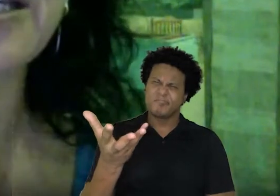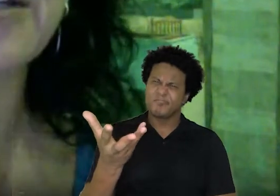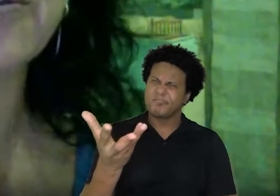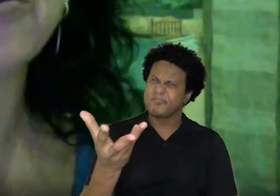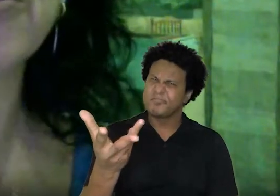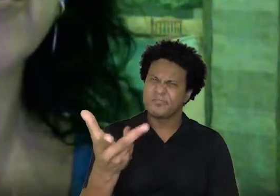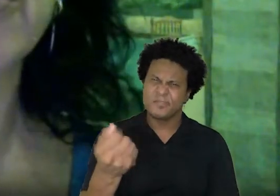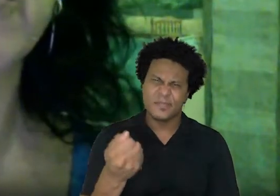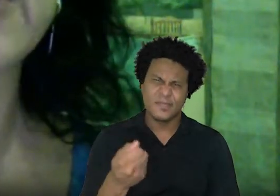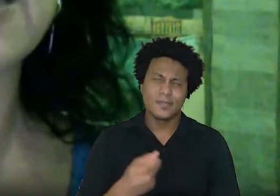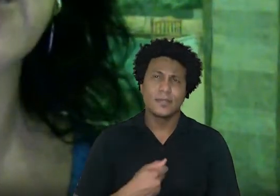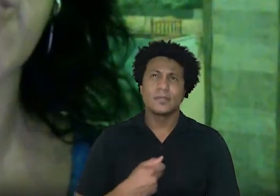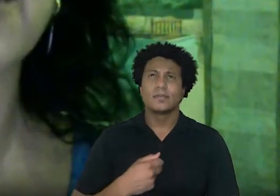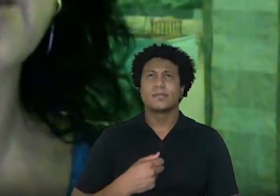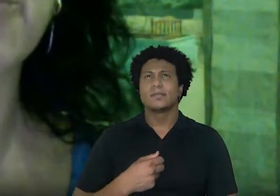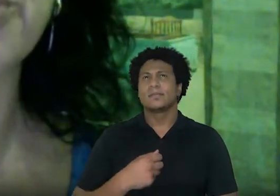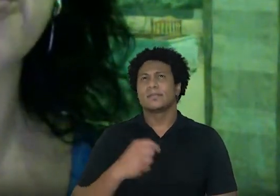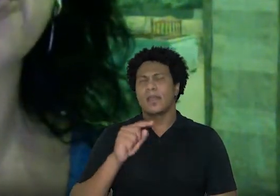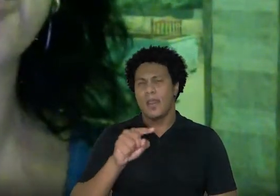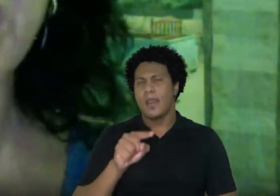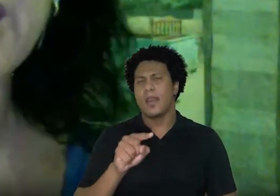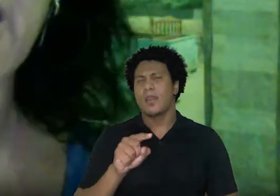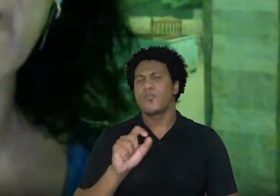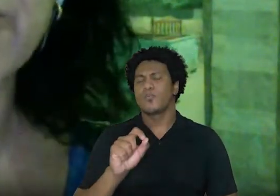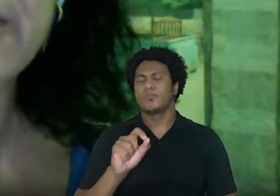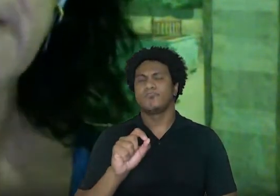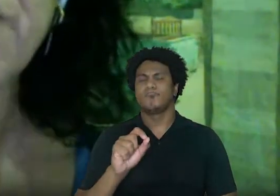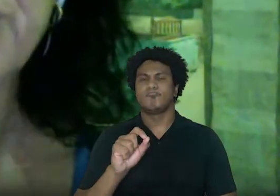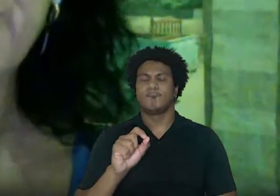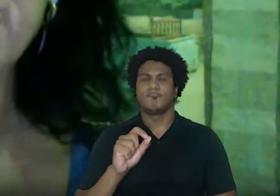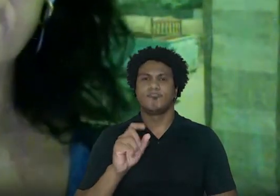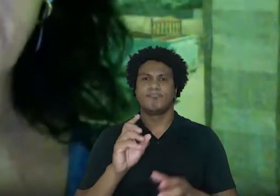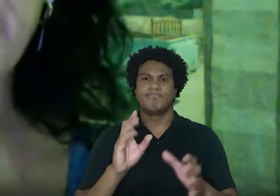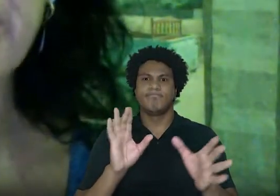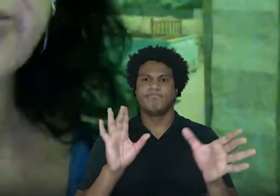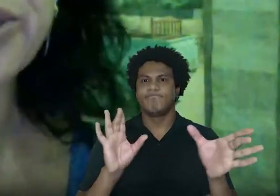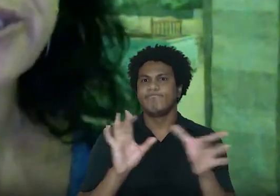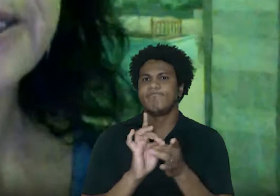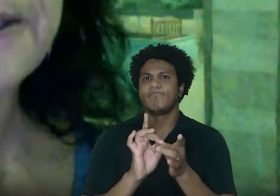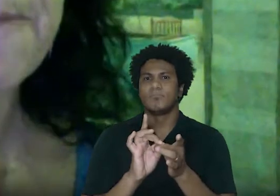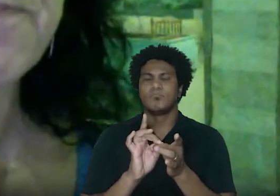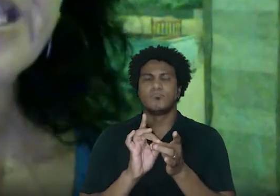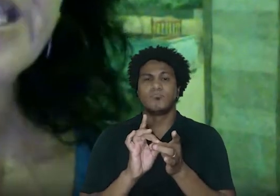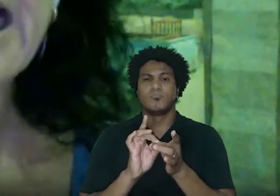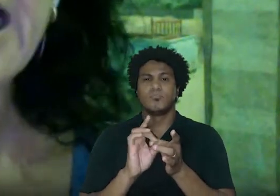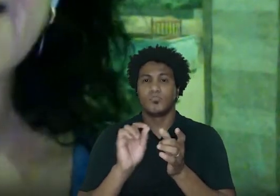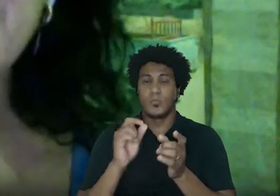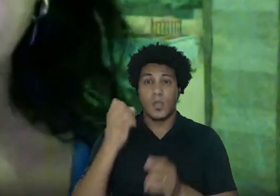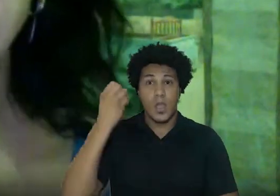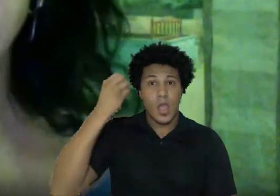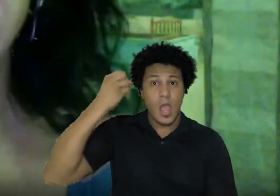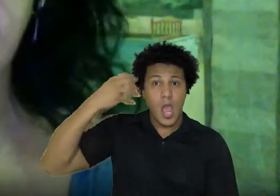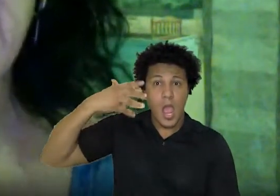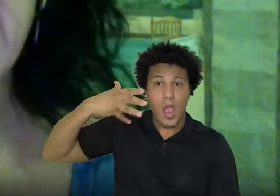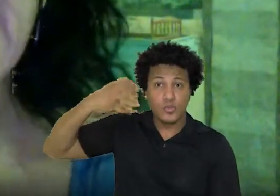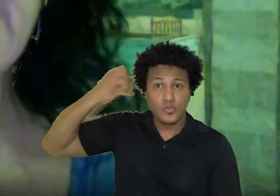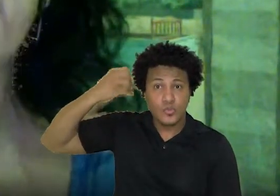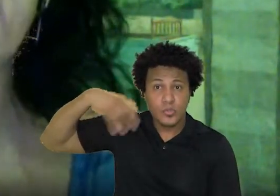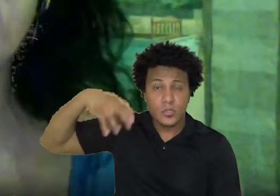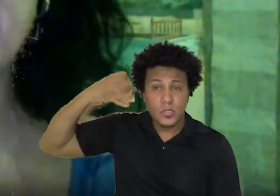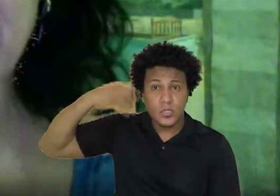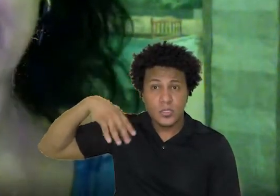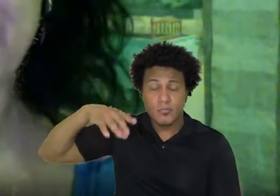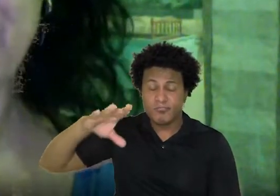cita do Curva Sinuosa, eu acho genial. Dramaturgicamente, e ele é extremamente,